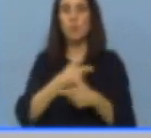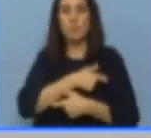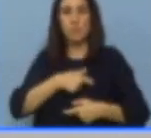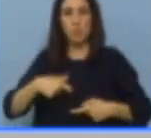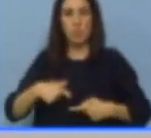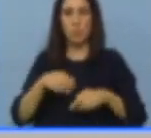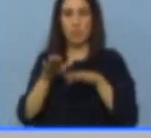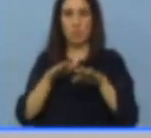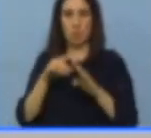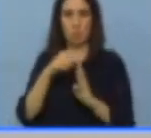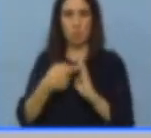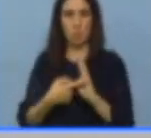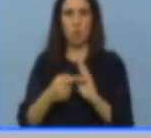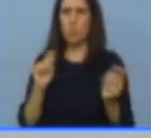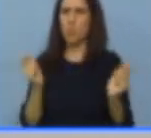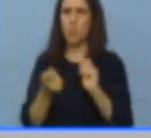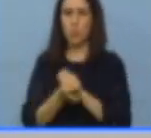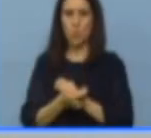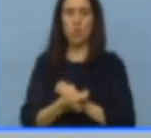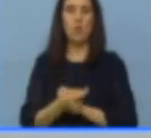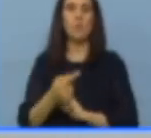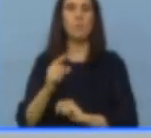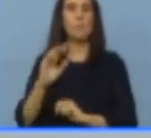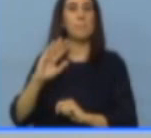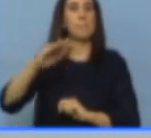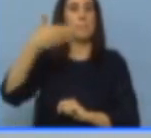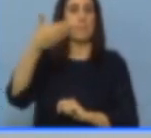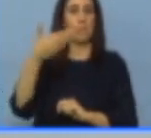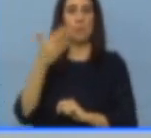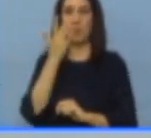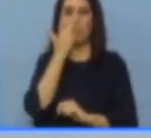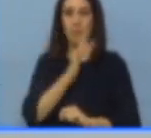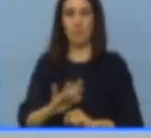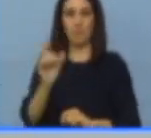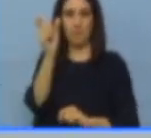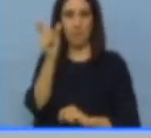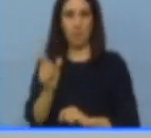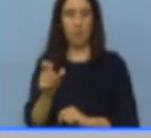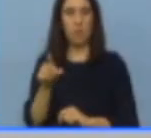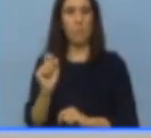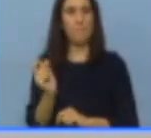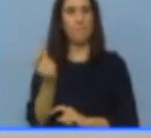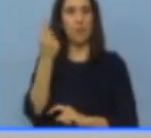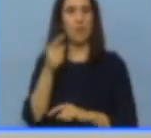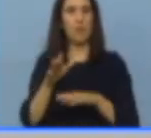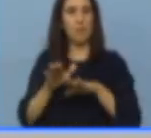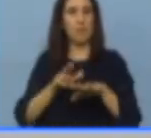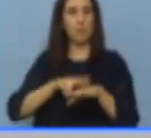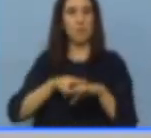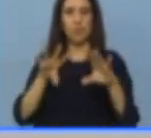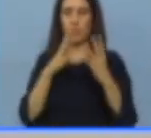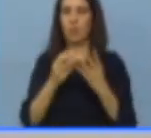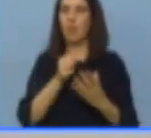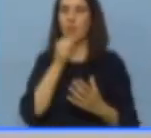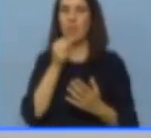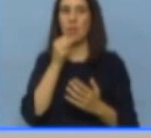italiano. É uma grande mudança, que primeiro temos o primeiro provincial africano e depois, é a primeira vez que só temos um italiano na direção-geral, normalmente tínhamos